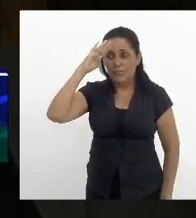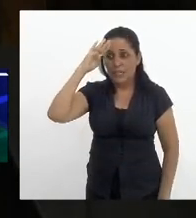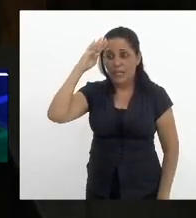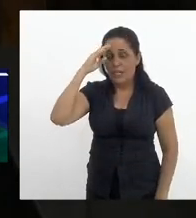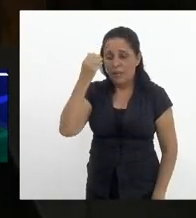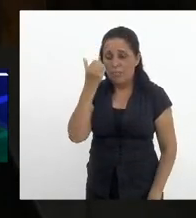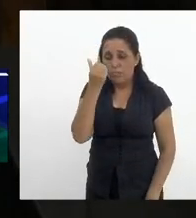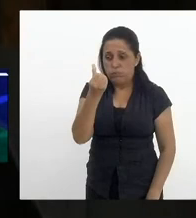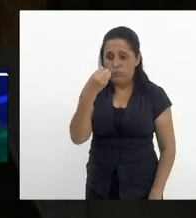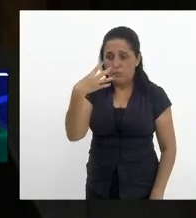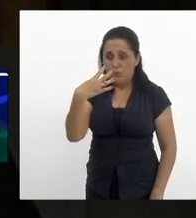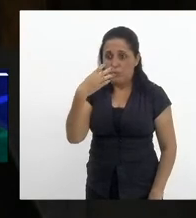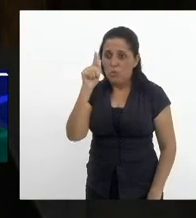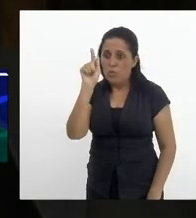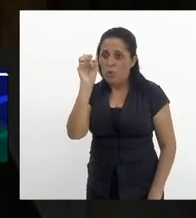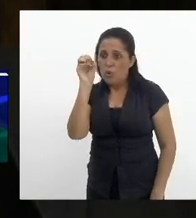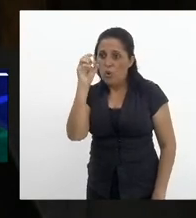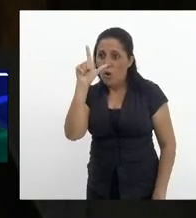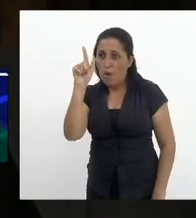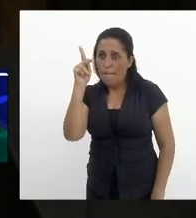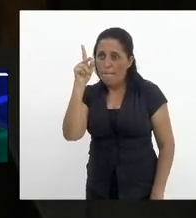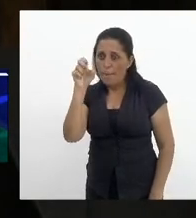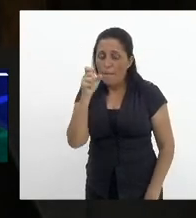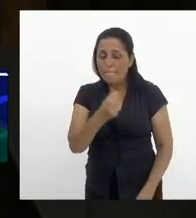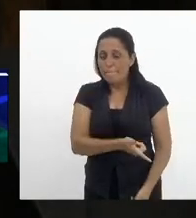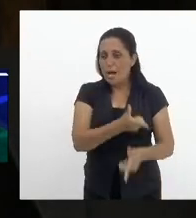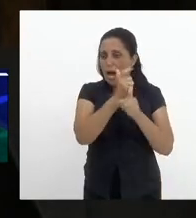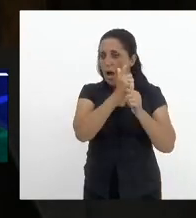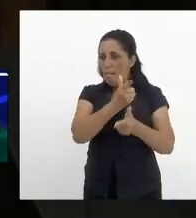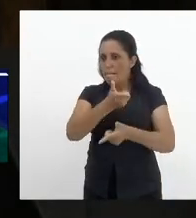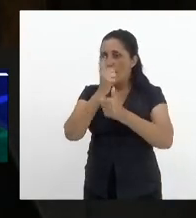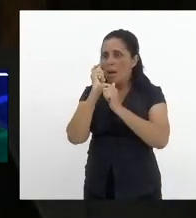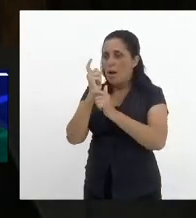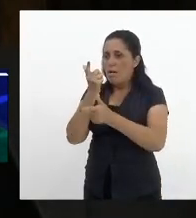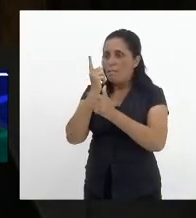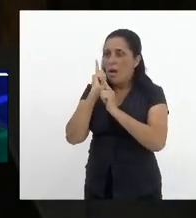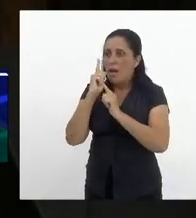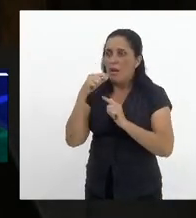64 e os anos de chumbo que atravessamos.